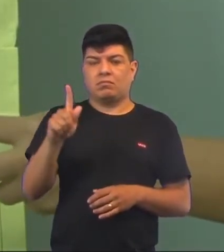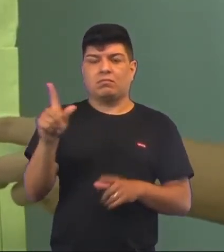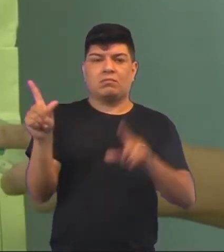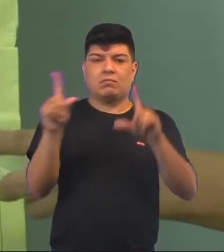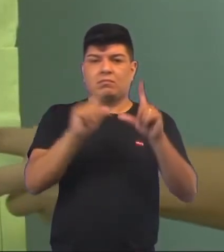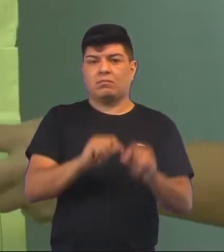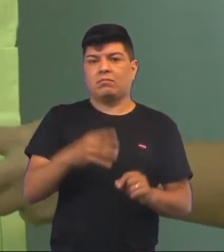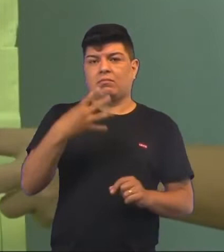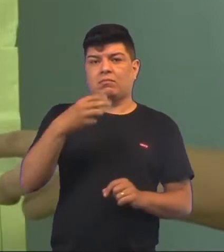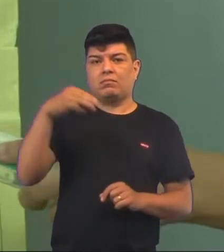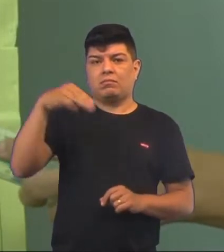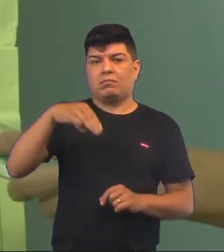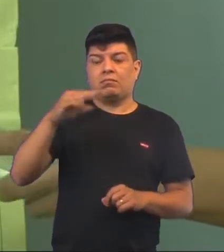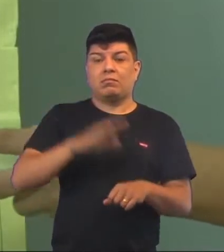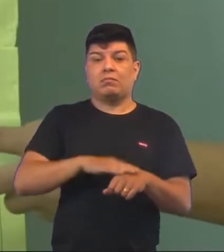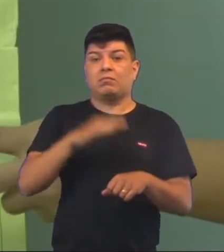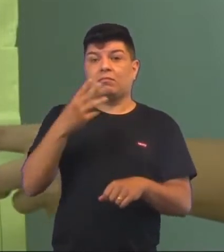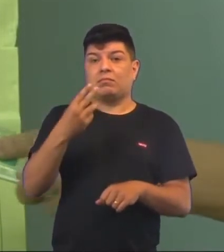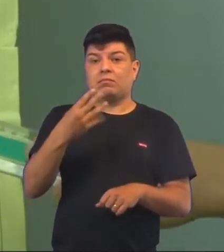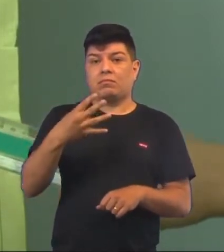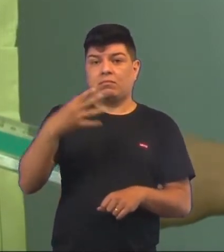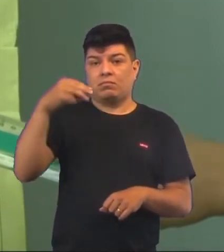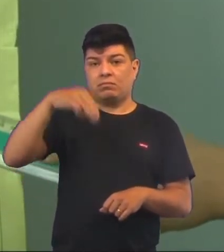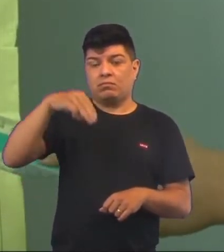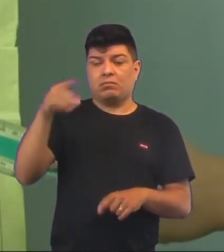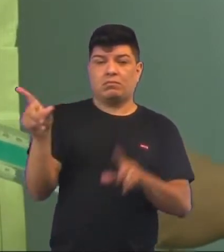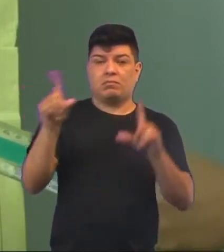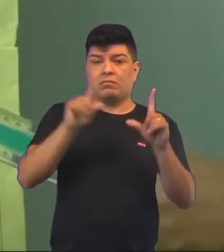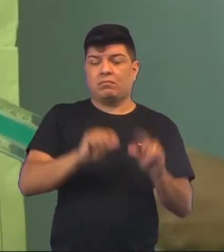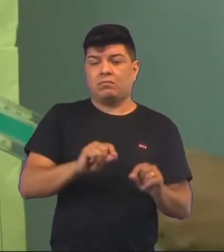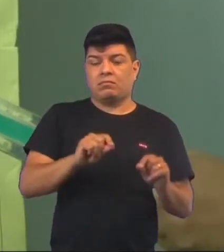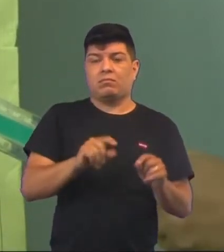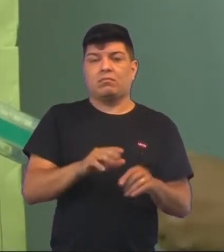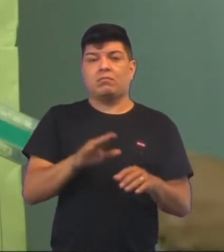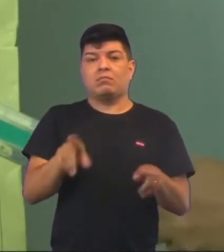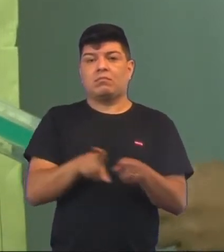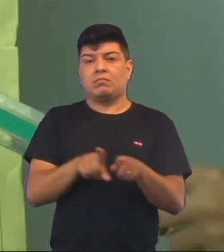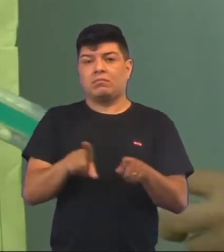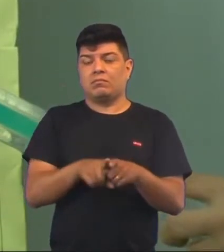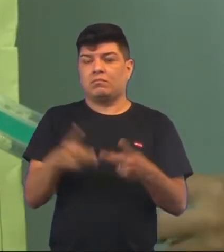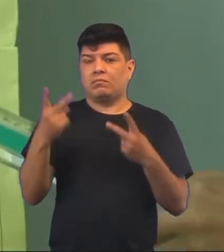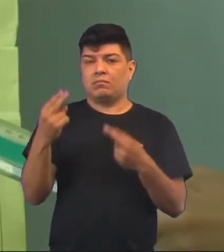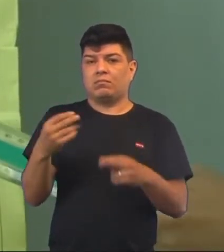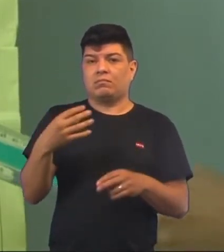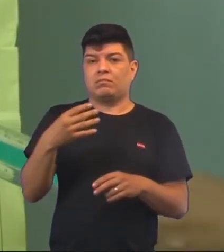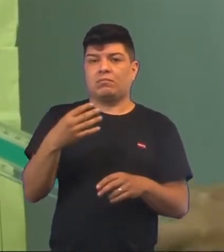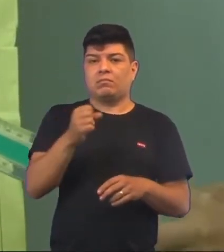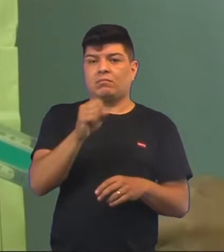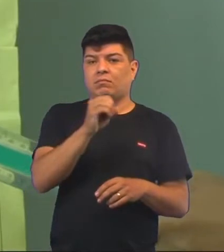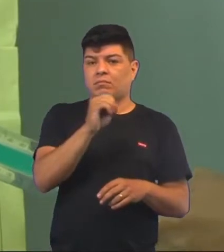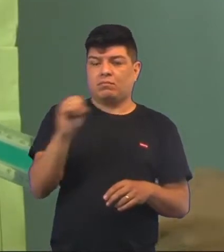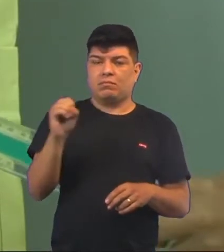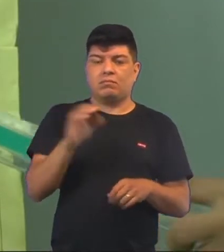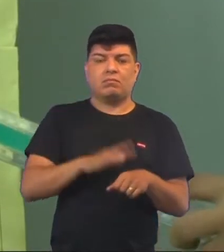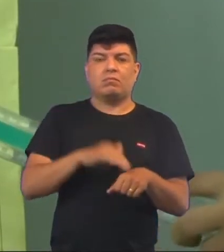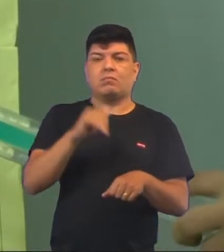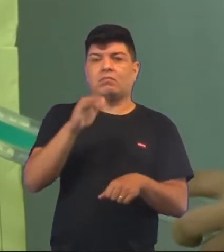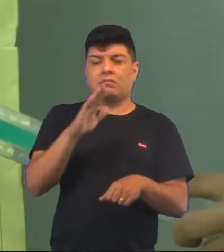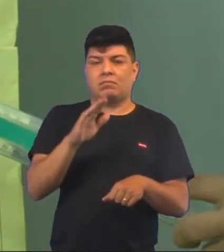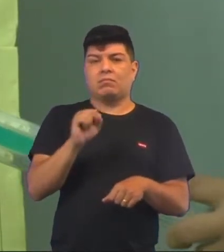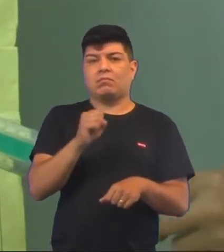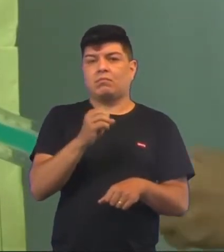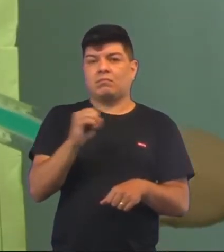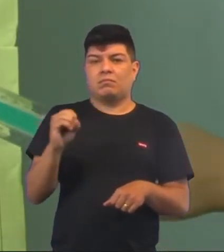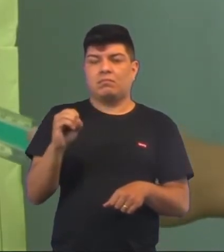Aqui é menos de 4 metros, aqui é mais de 4 metros, menos de 4 metros. Aqui também do mesmo jeito, menos de 800, mais de 800, mais